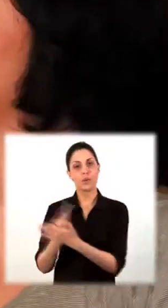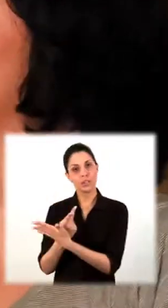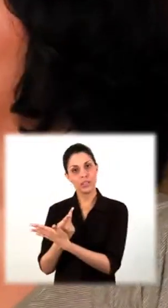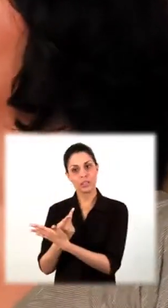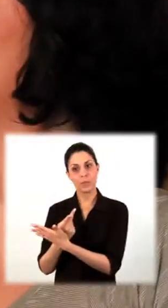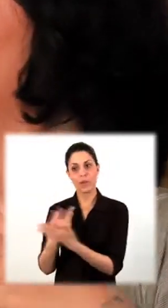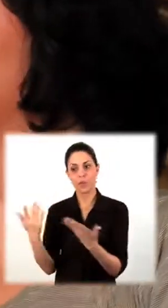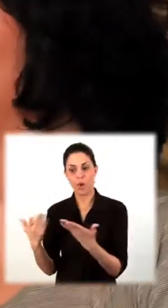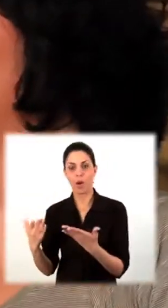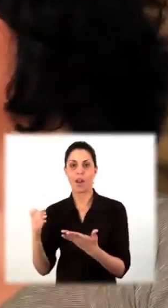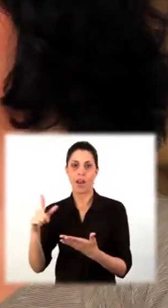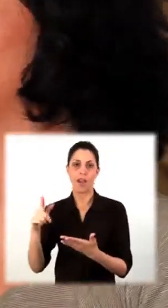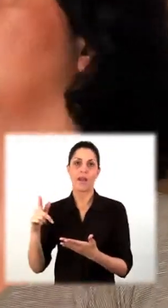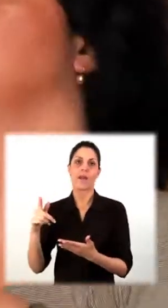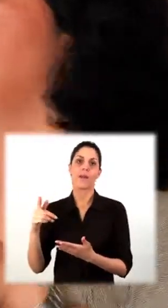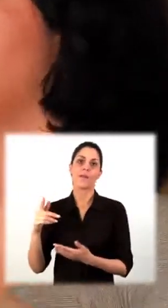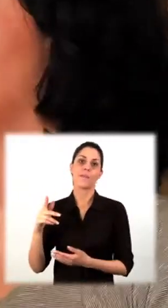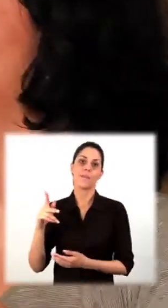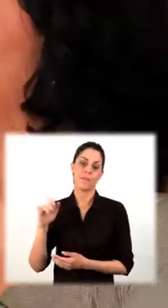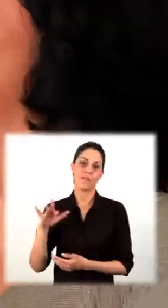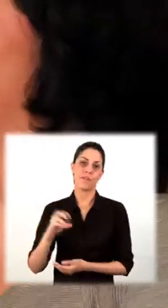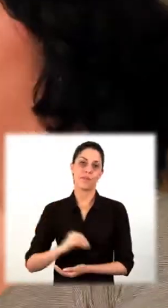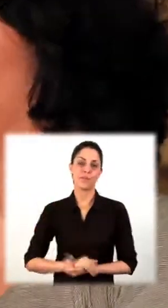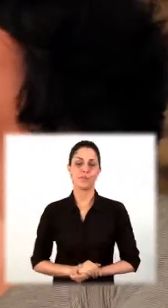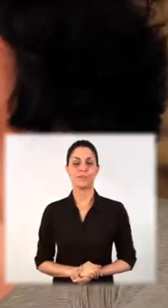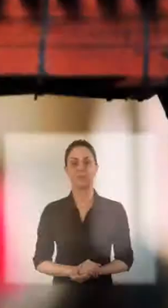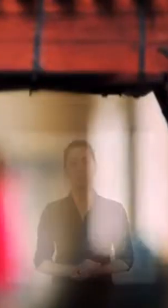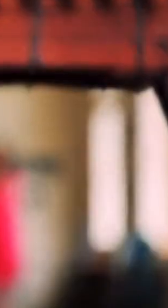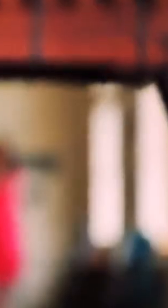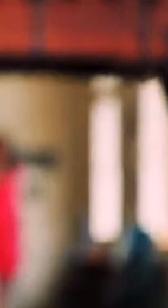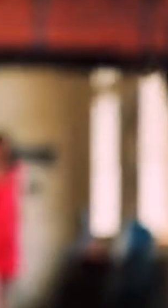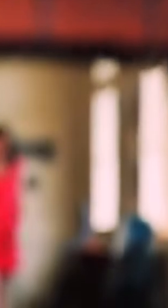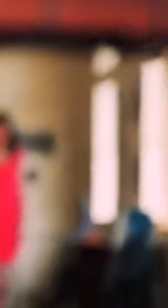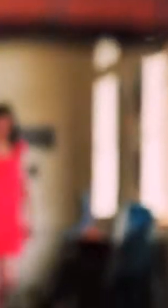narro um acontecimento, eu tenho um predomínio do pretérito perfeito.